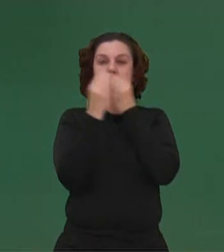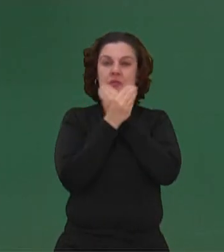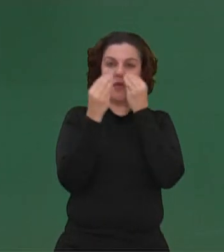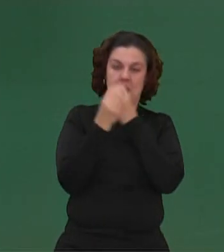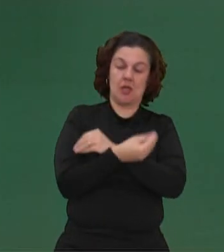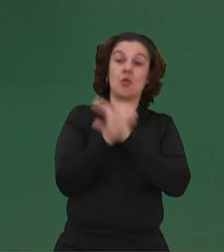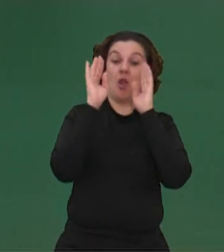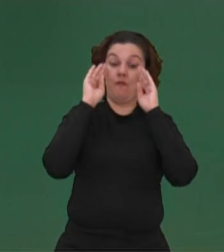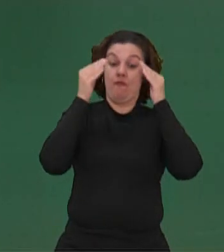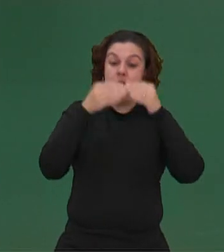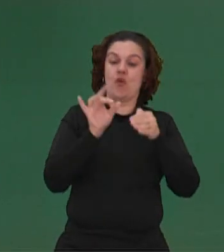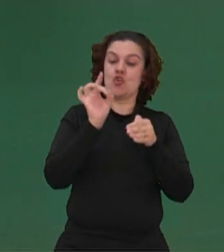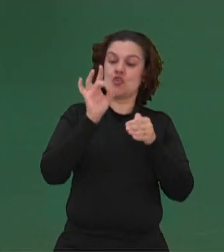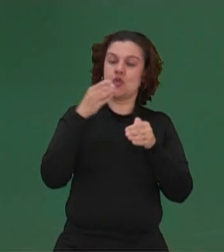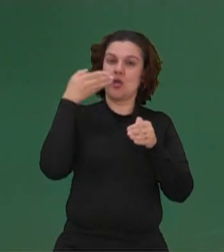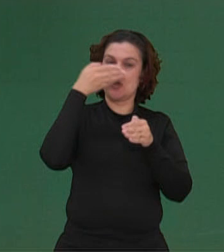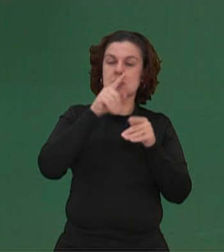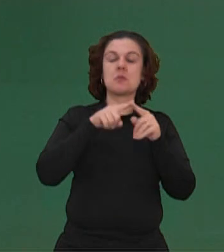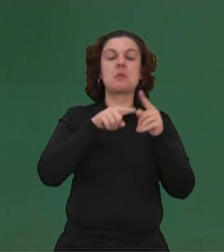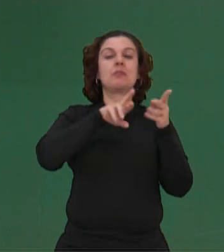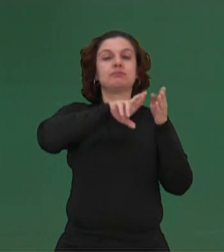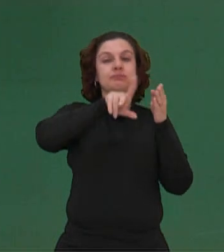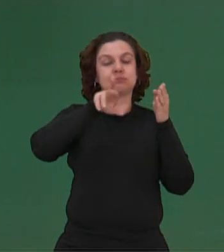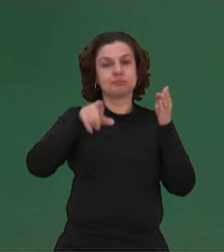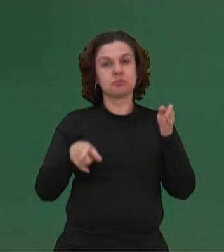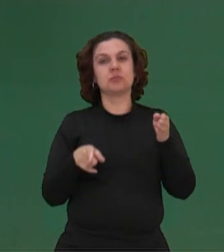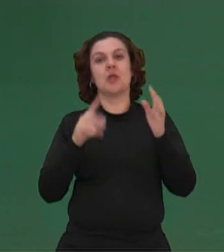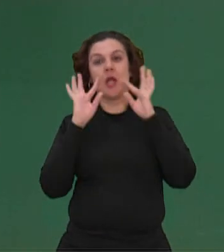é só açúcar, havia outras atividades,